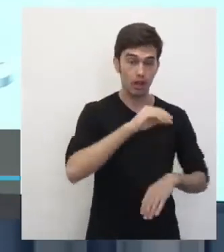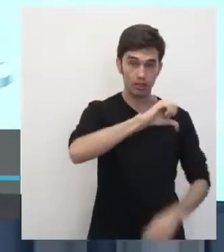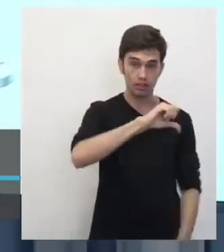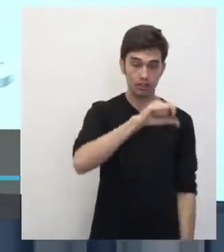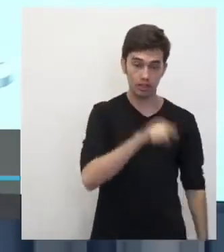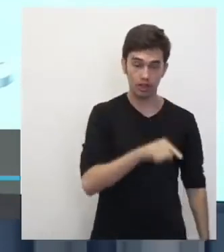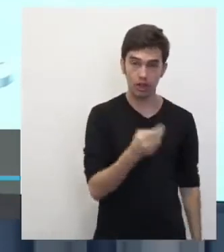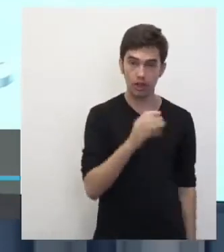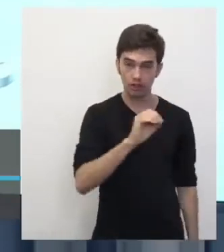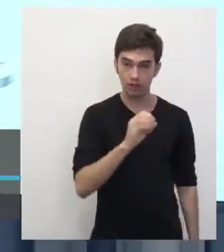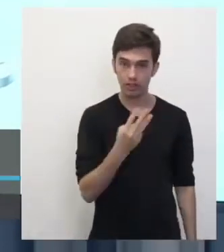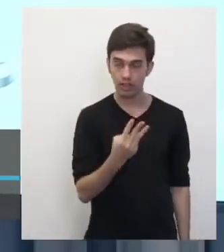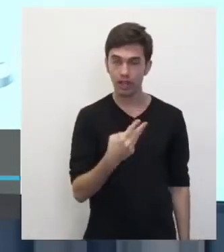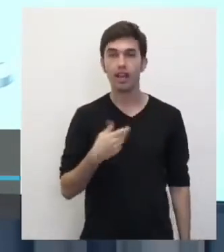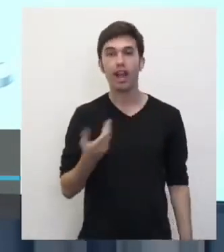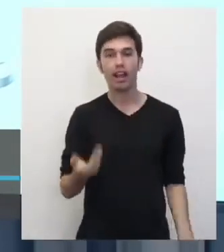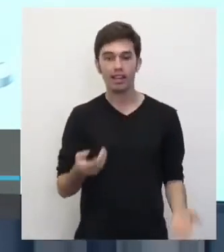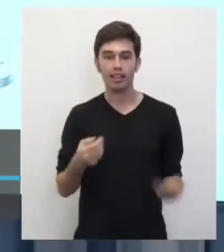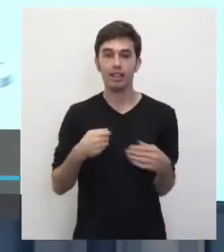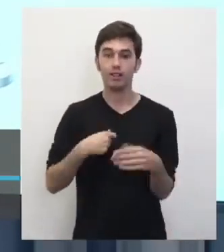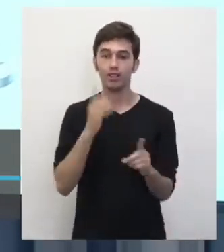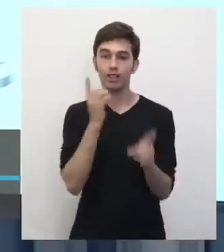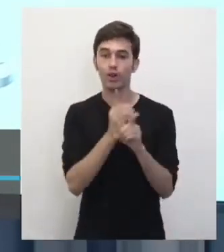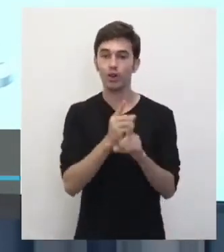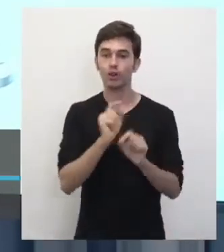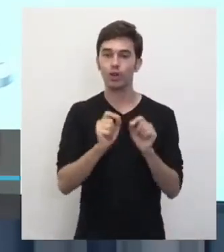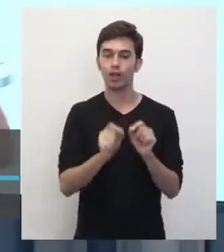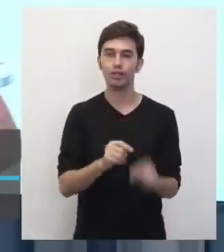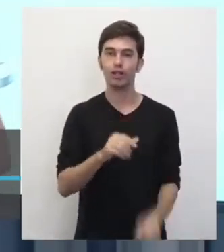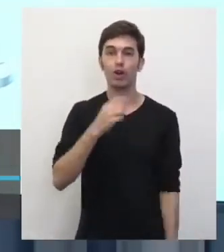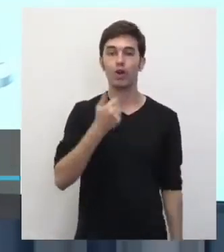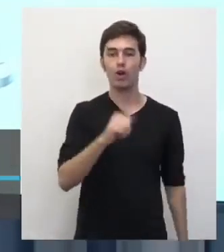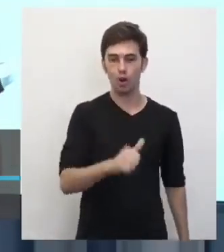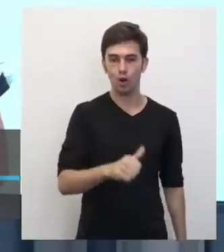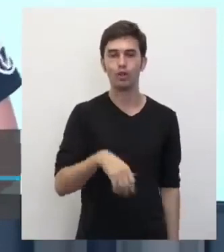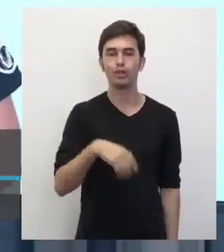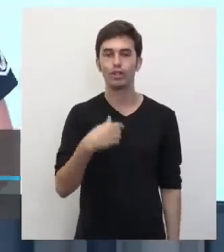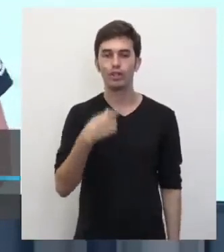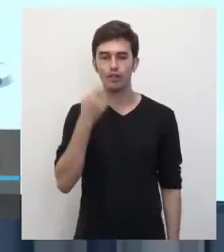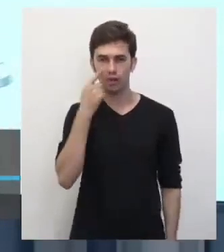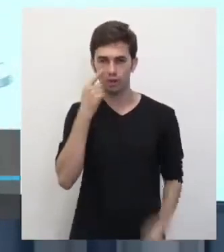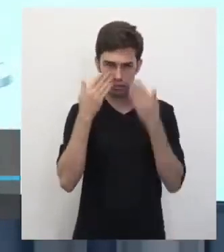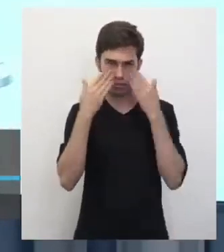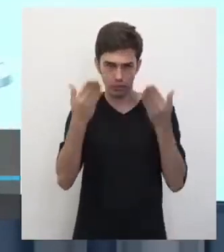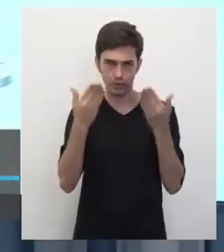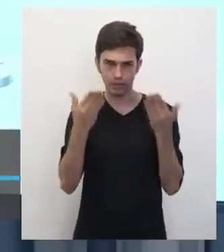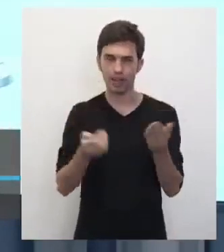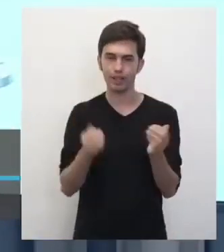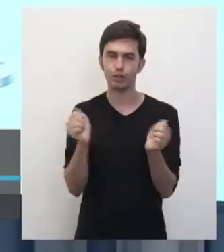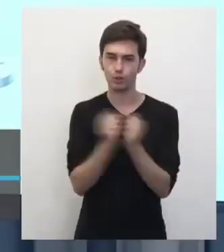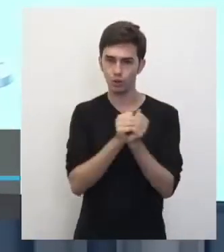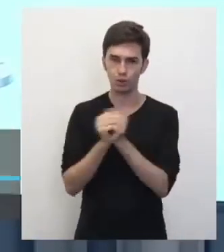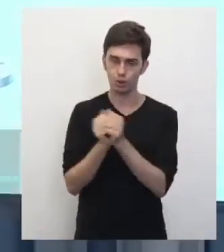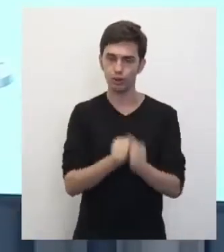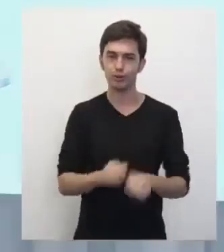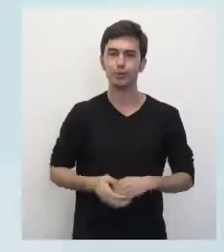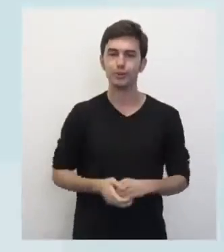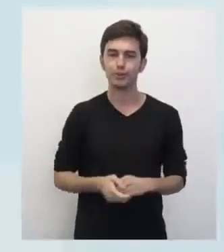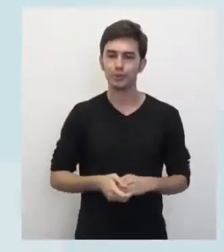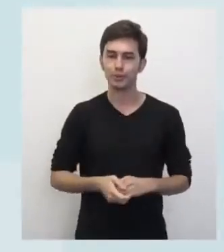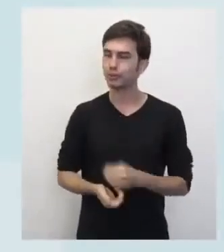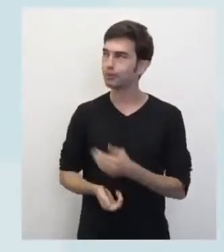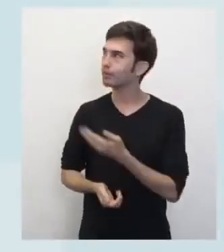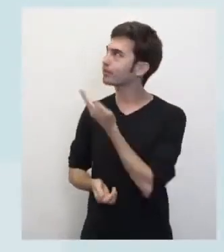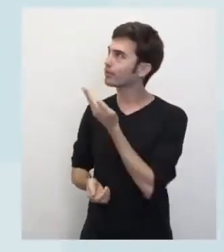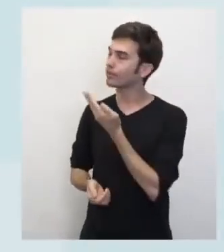primeiro medicamento. Então, o que nós vamos encontrar? 9, 11 e assim por diante. Vamos mostrar para vocês? Vou fazer com vocês, inclusive. Então, eu